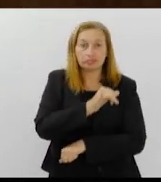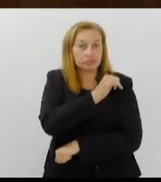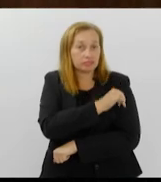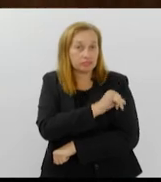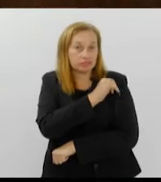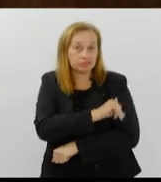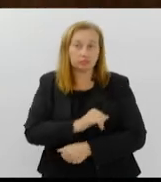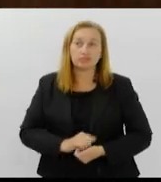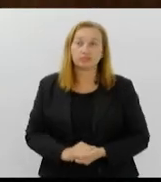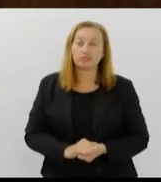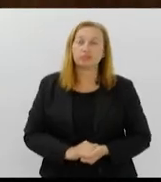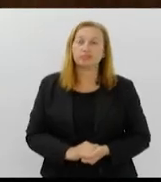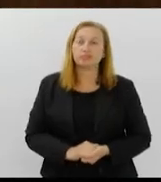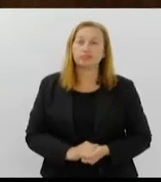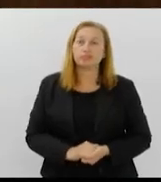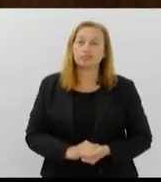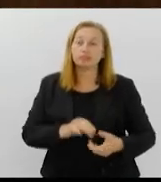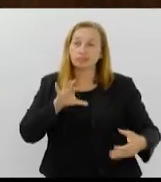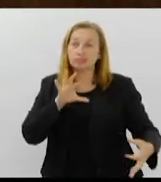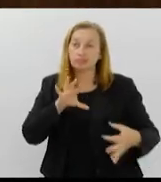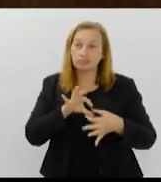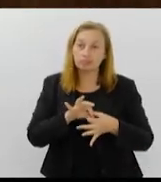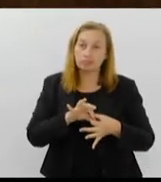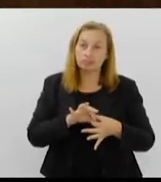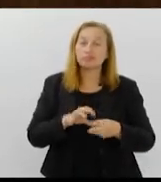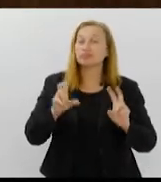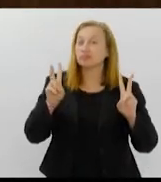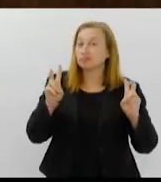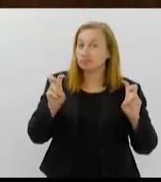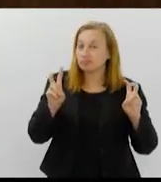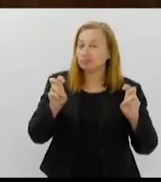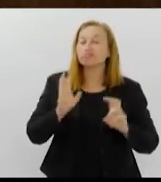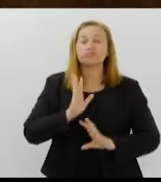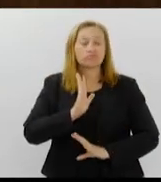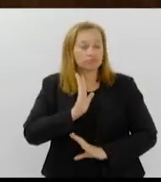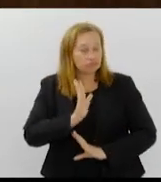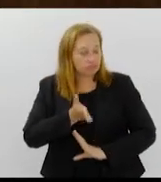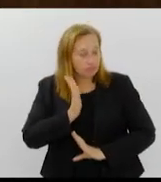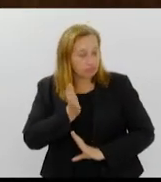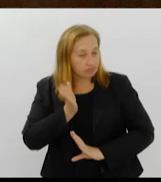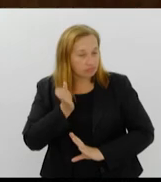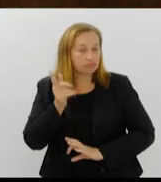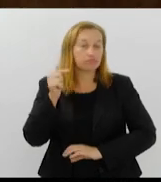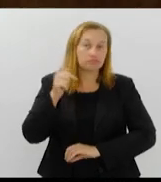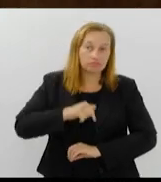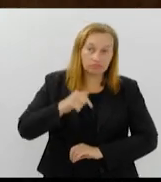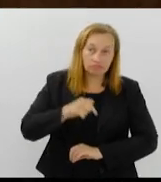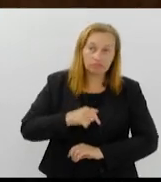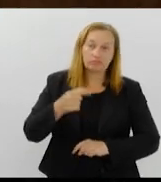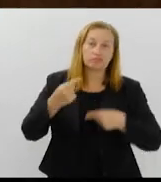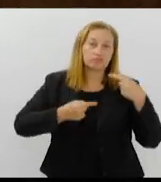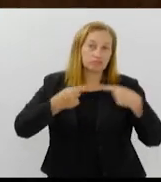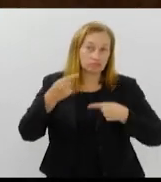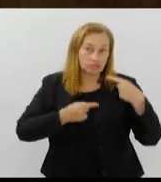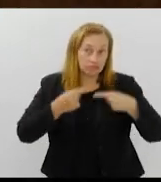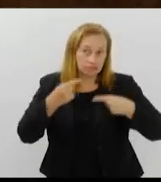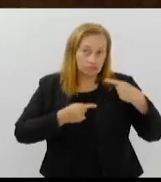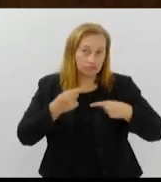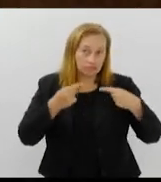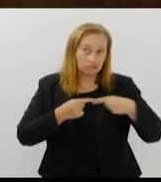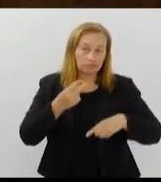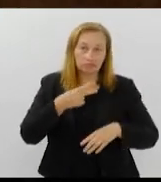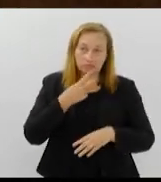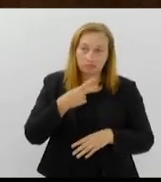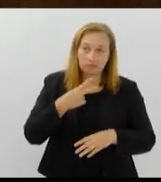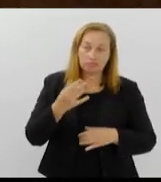Janeiro, e vinculando com esse tema, já aqui debatido muito e trazido,